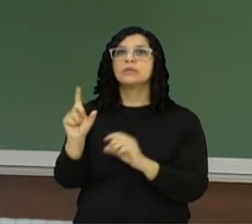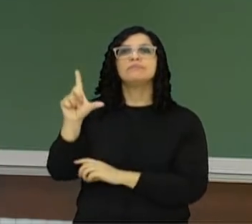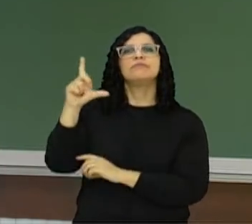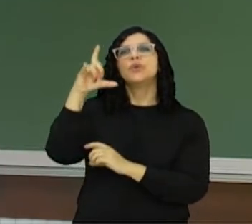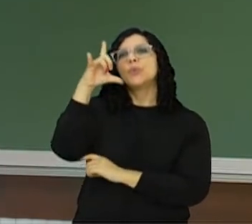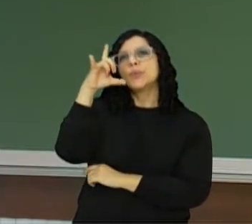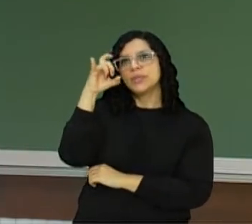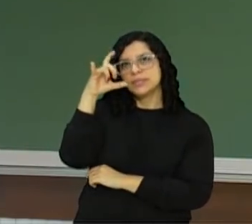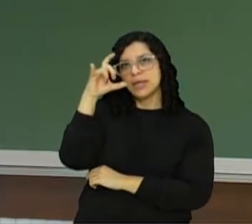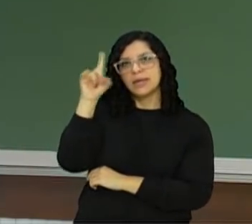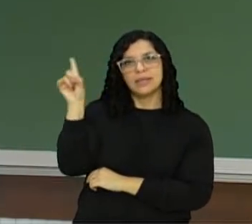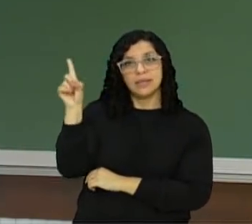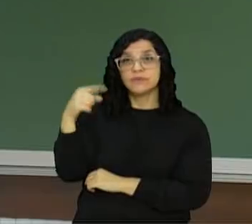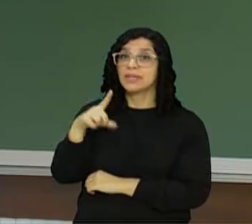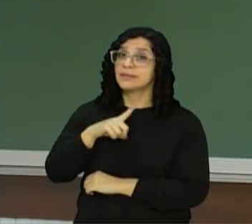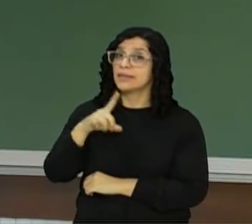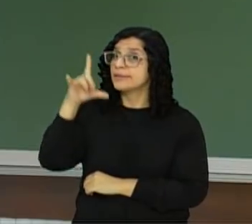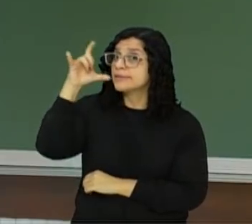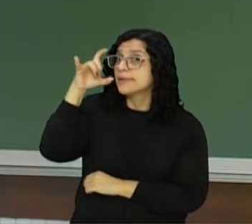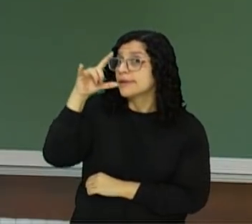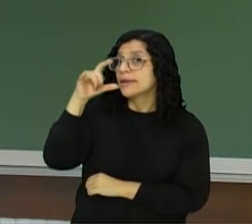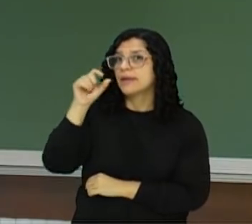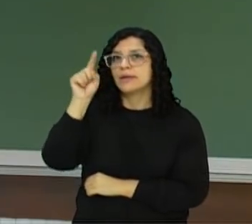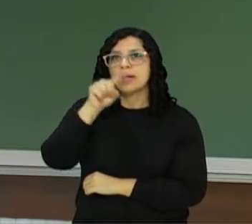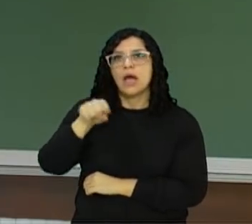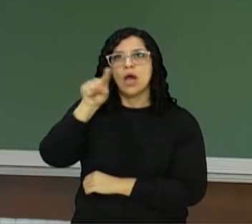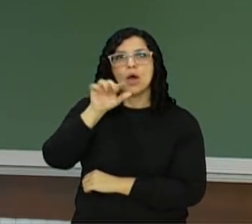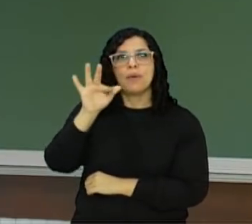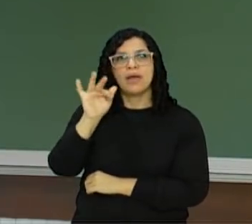no Instagram, quem tem,